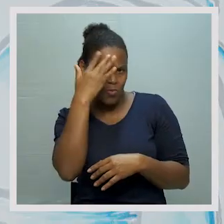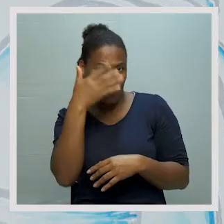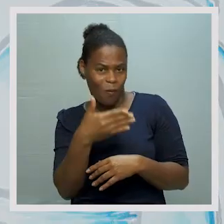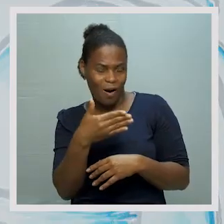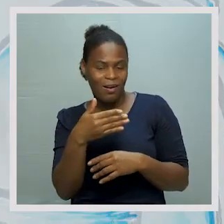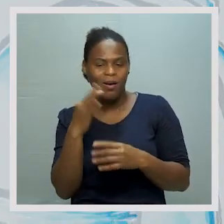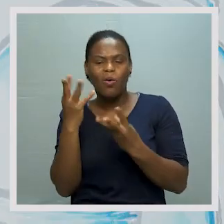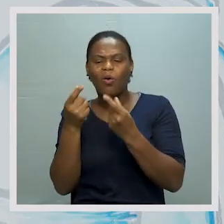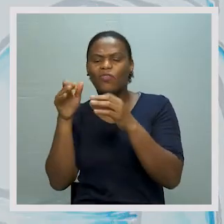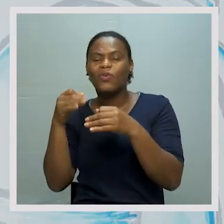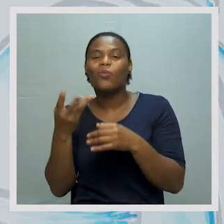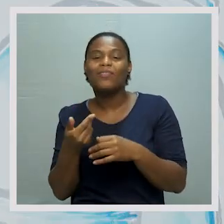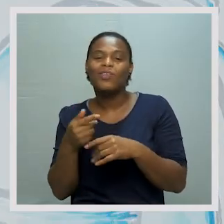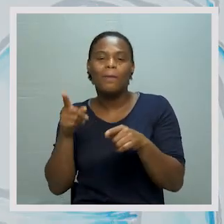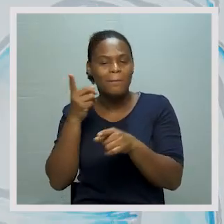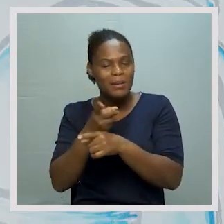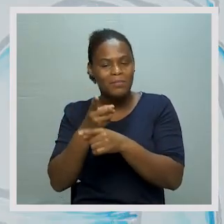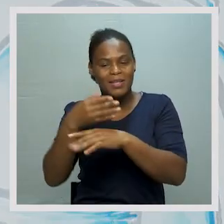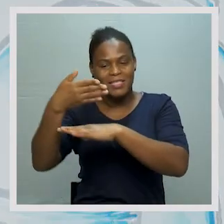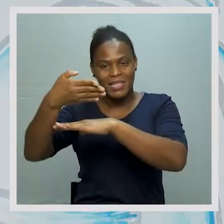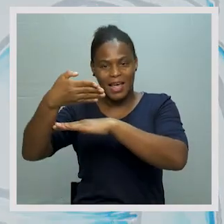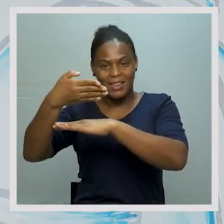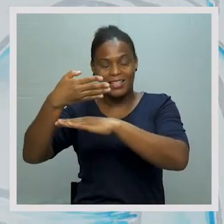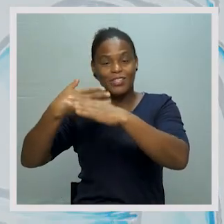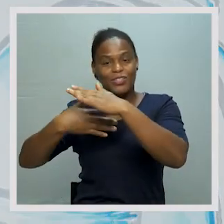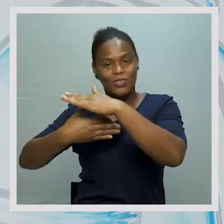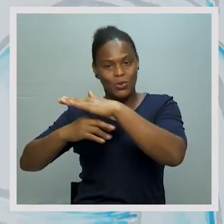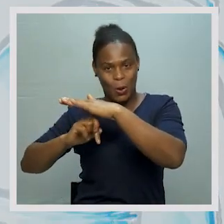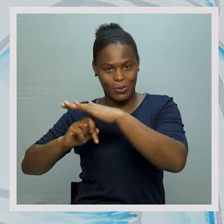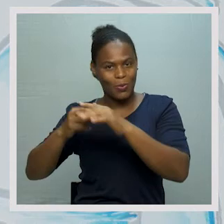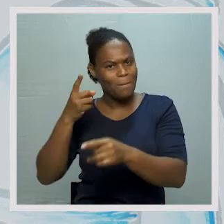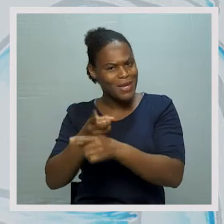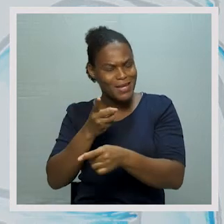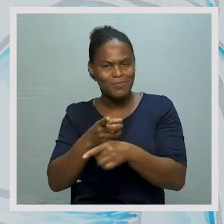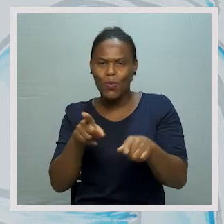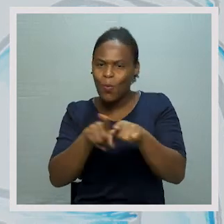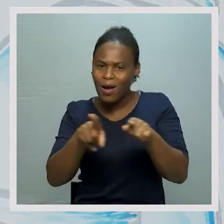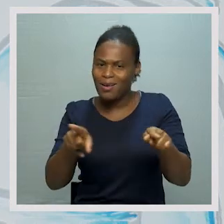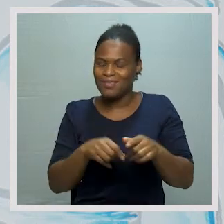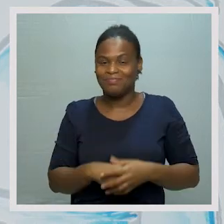resultado deste produto? O mesmo número, 7 sobre 18. Viram?